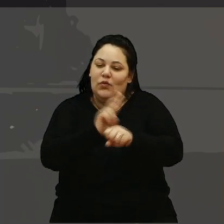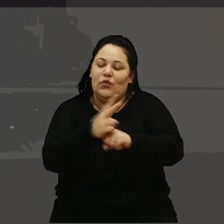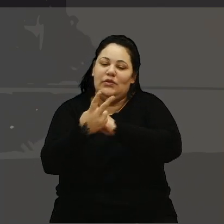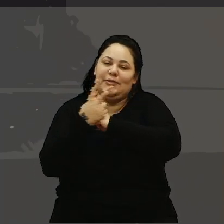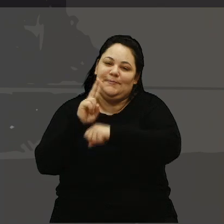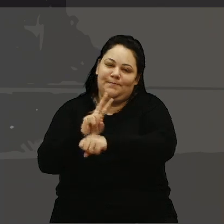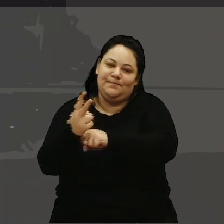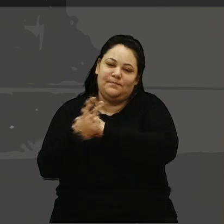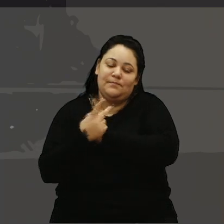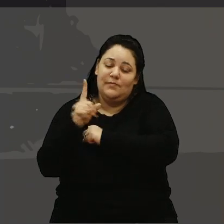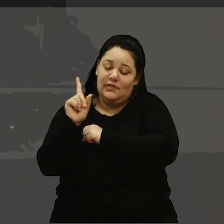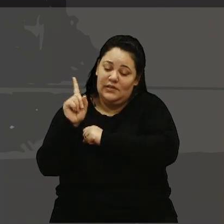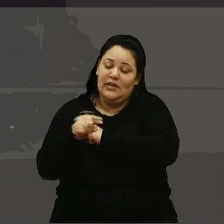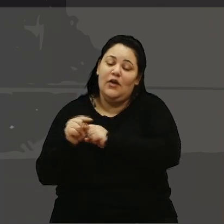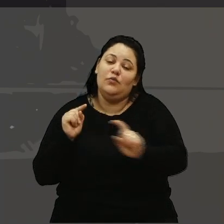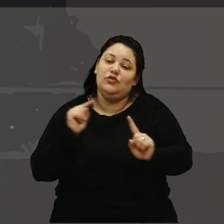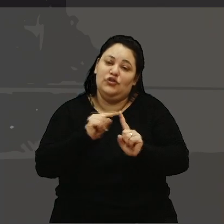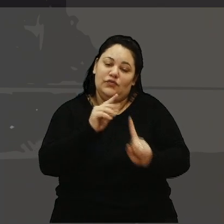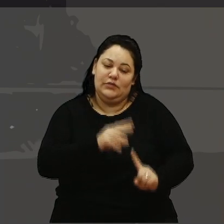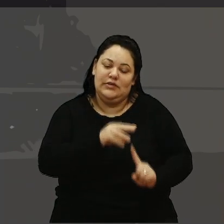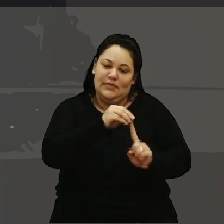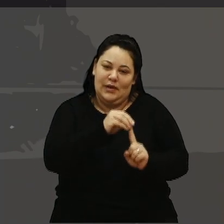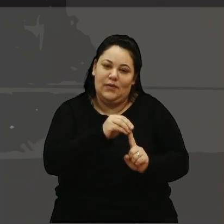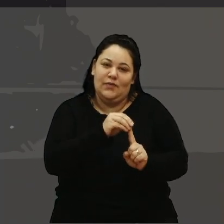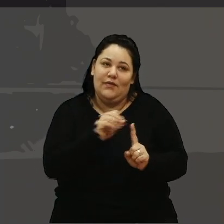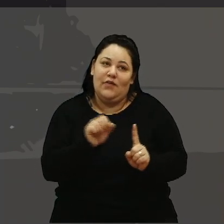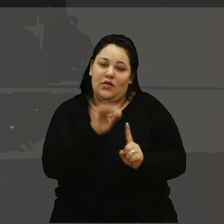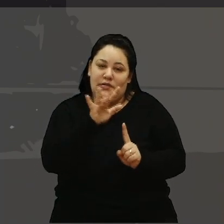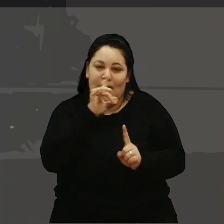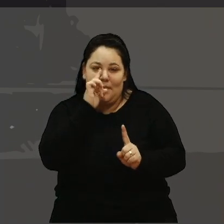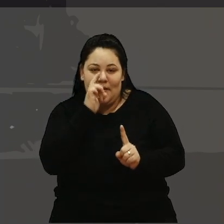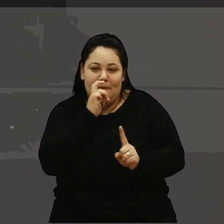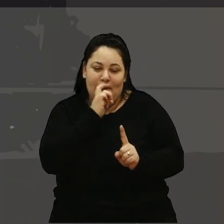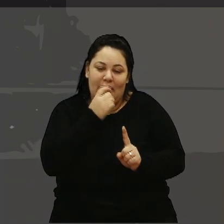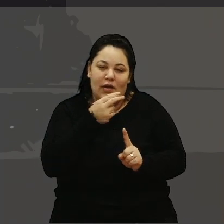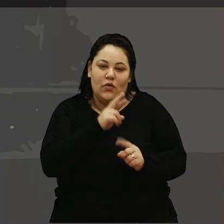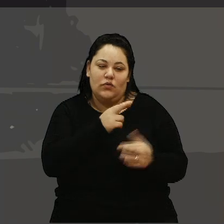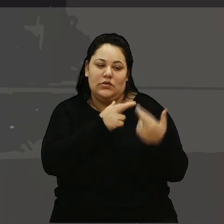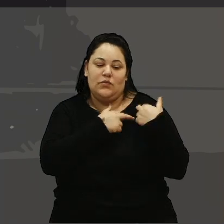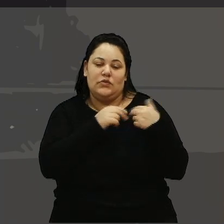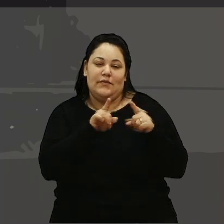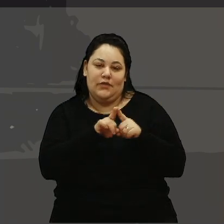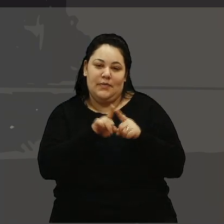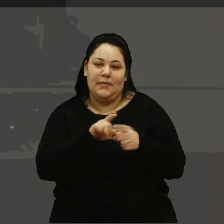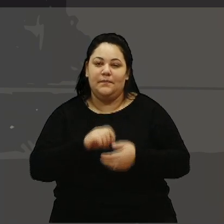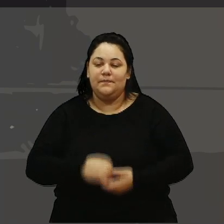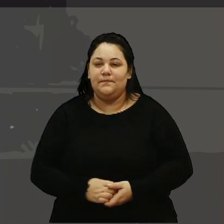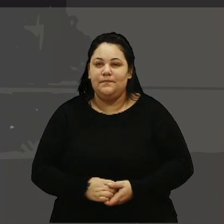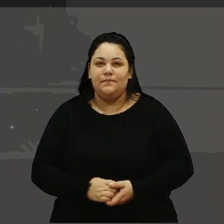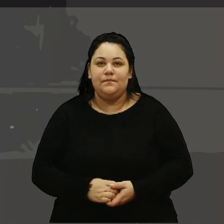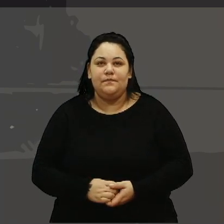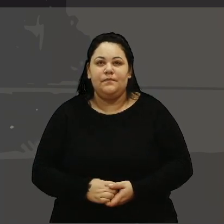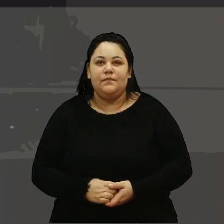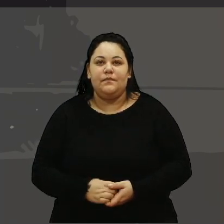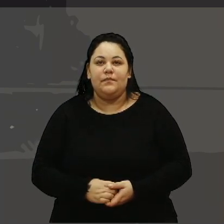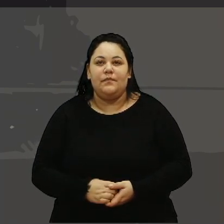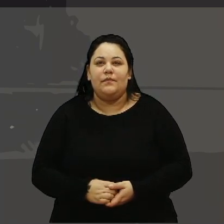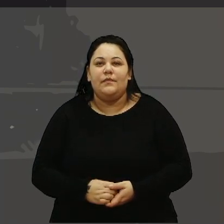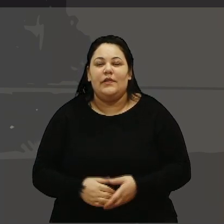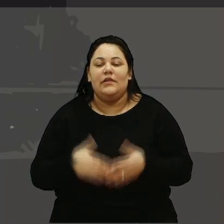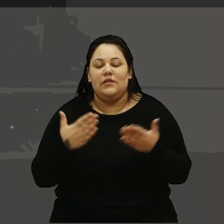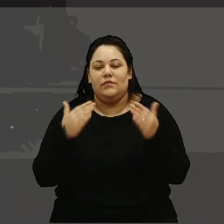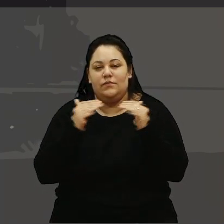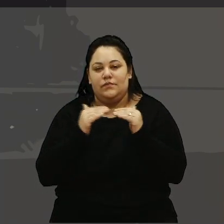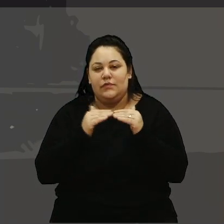objetivo principal, que é as mães ou o responsável legal, né? Então, só está em conformidade com as